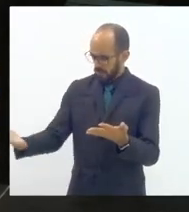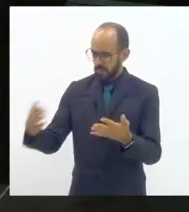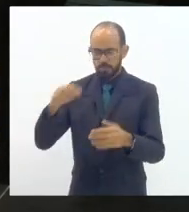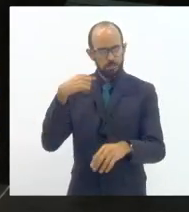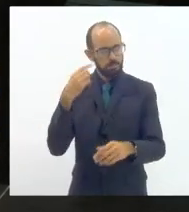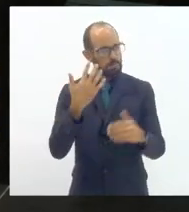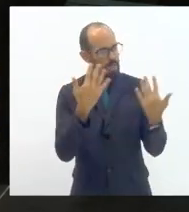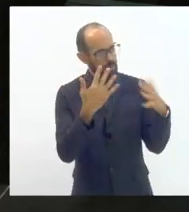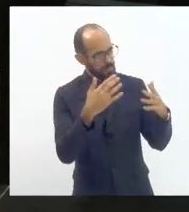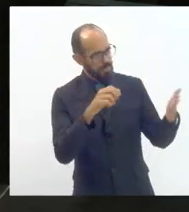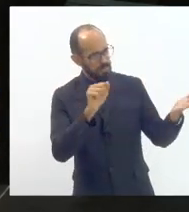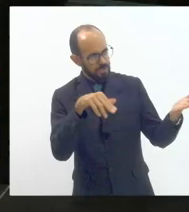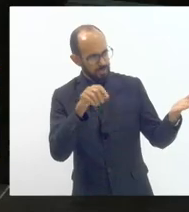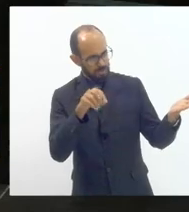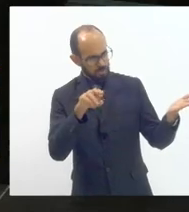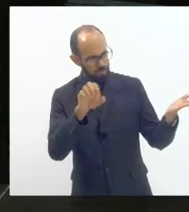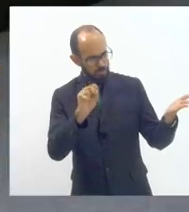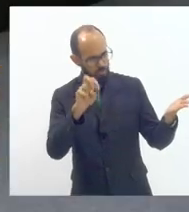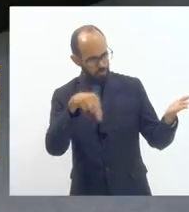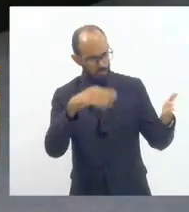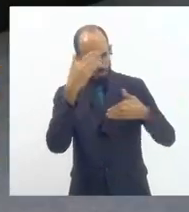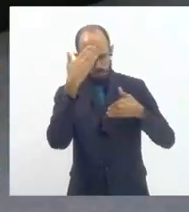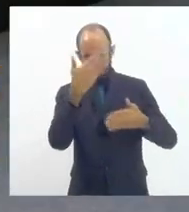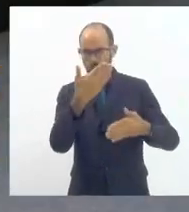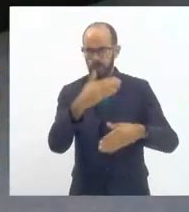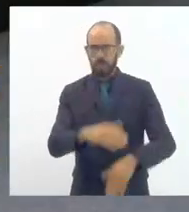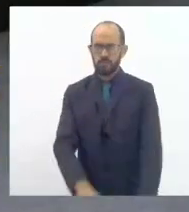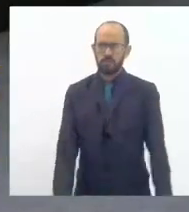o Parlamento Juvenil. Obrigado, gente.